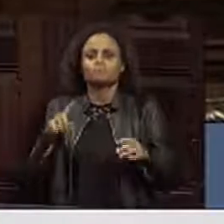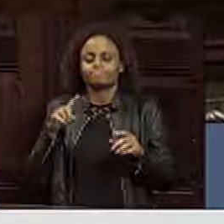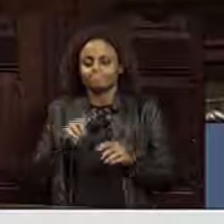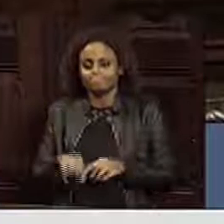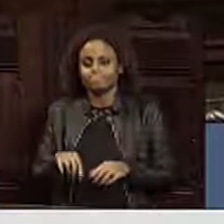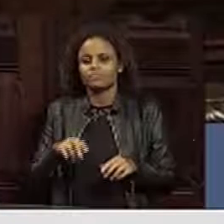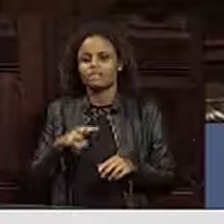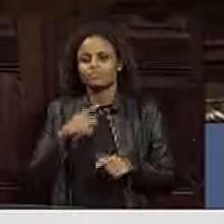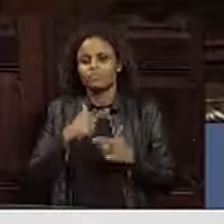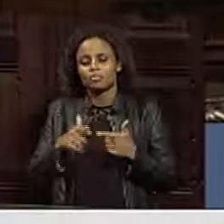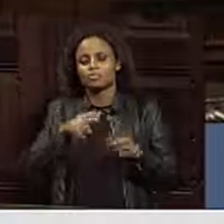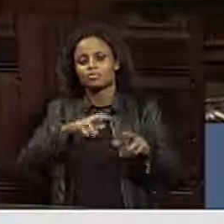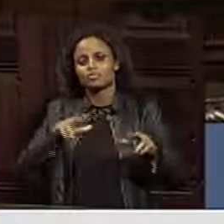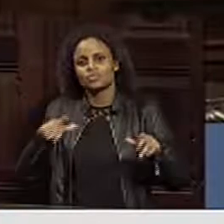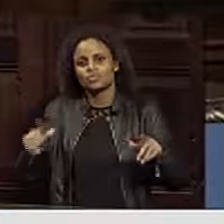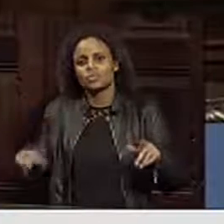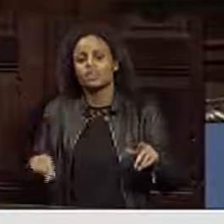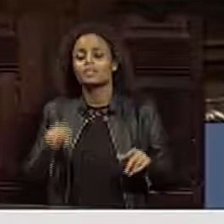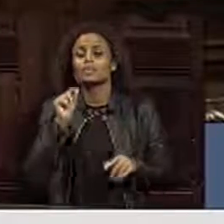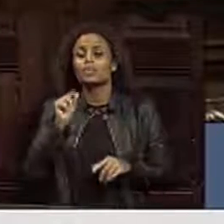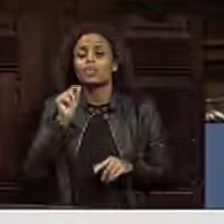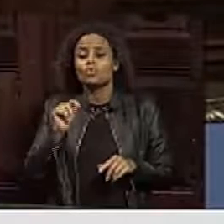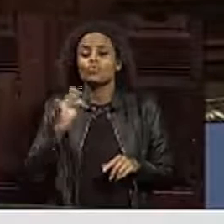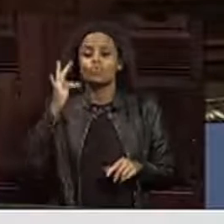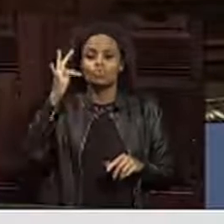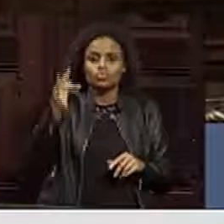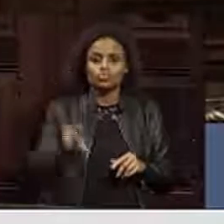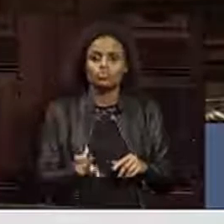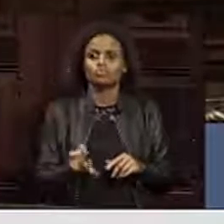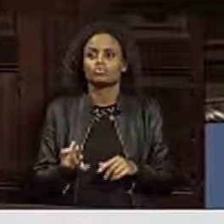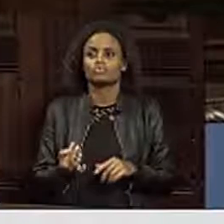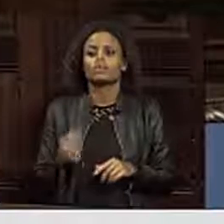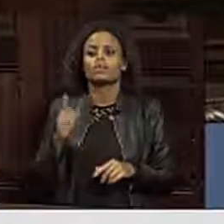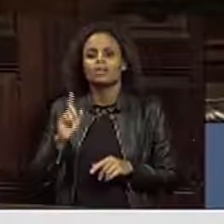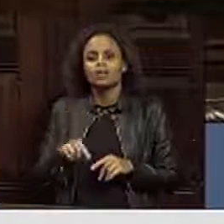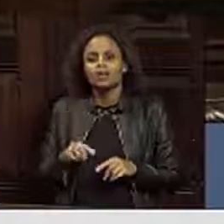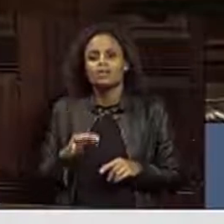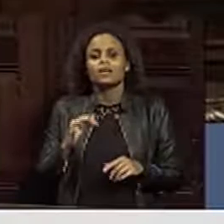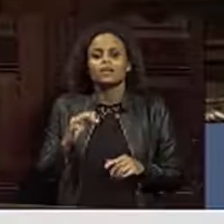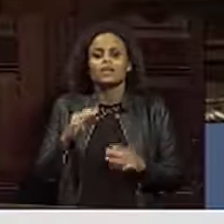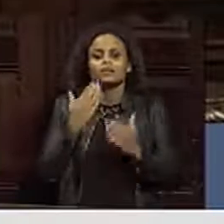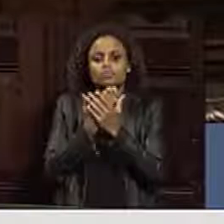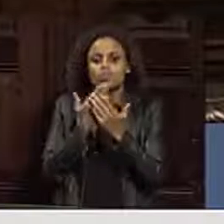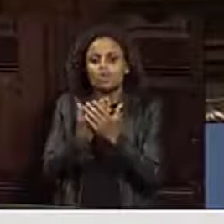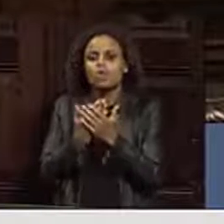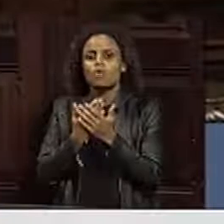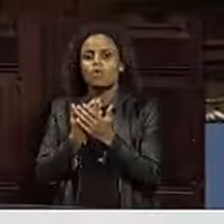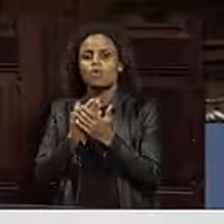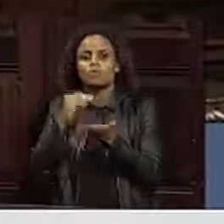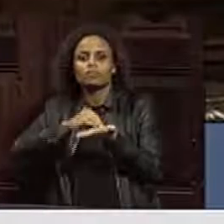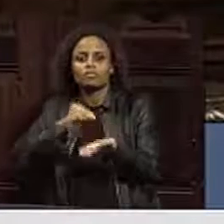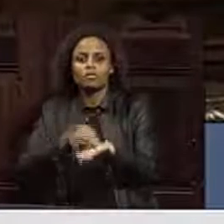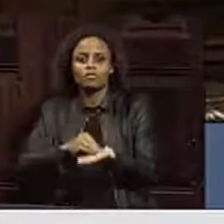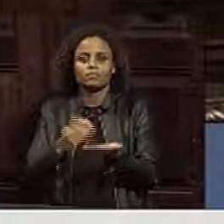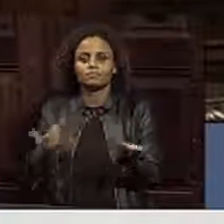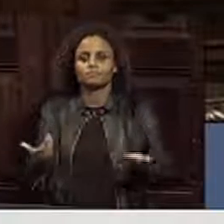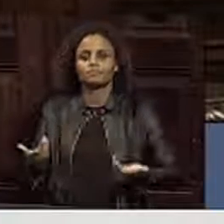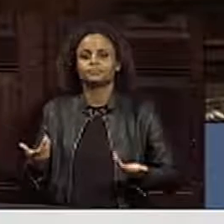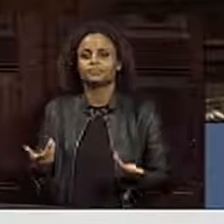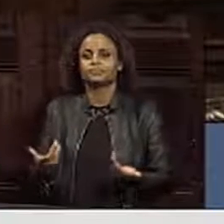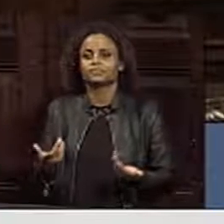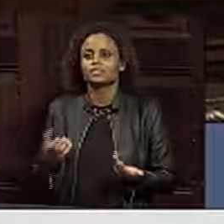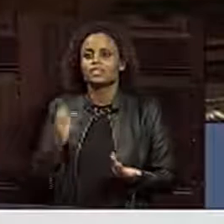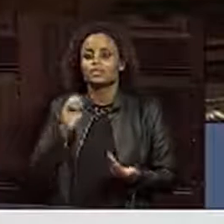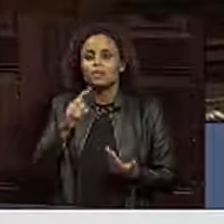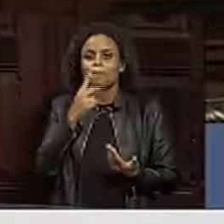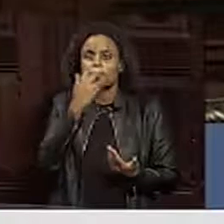a falta de oportunidade para grande parte da população do Estado do Rio de Janeiro. Nós tivemos um